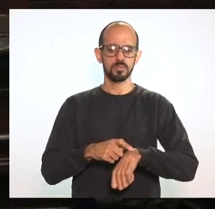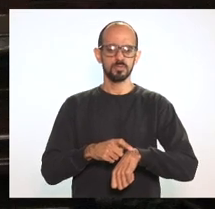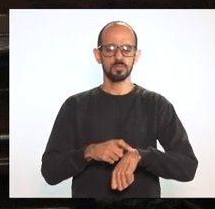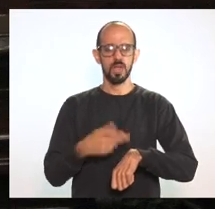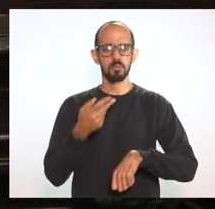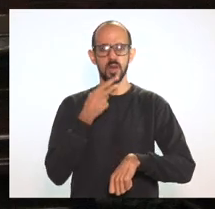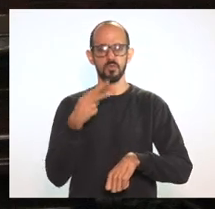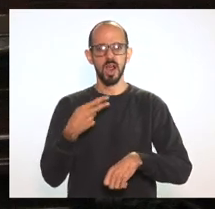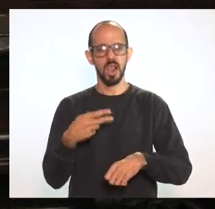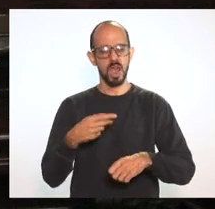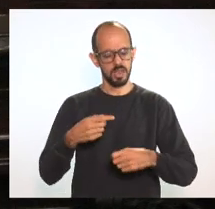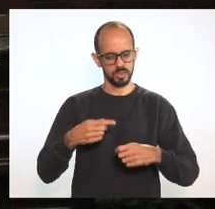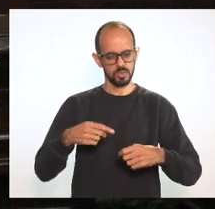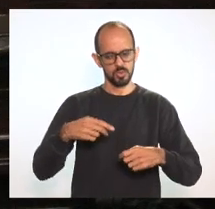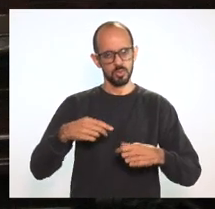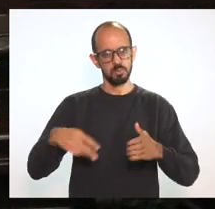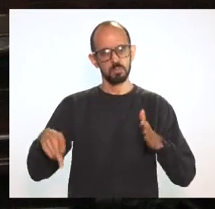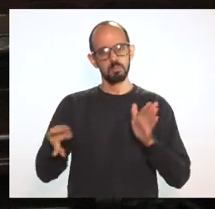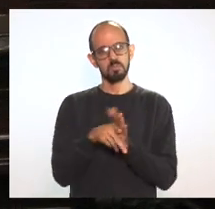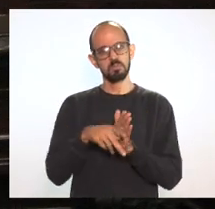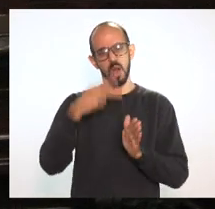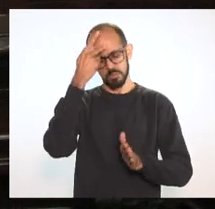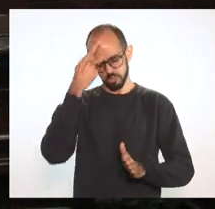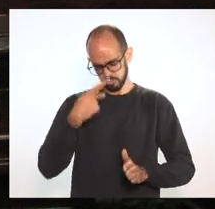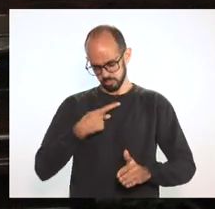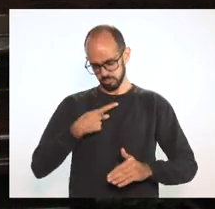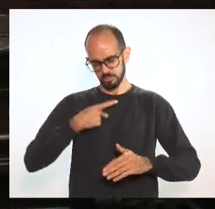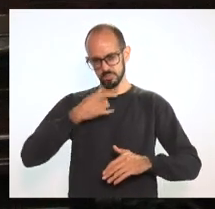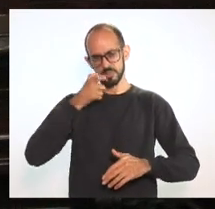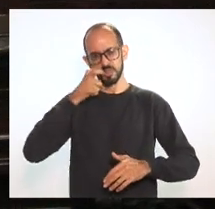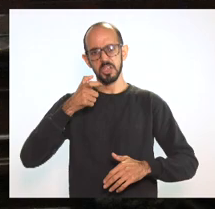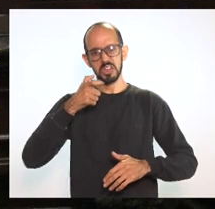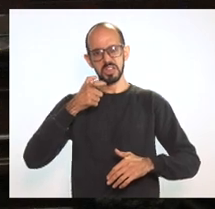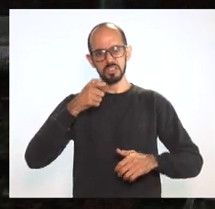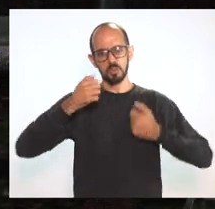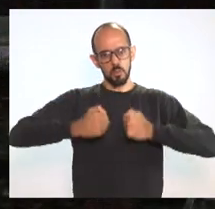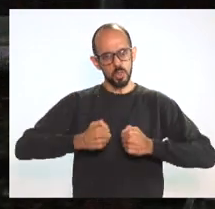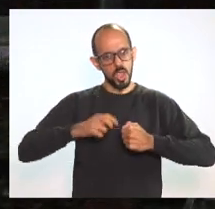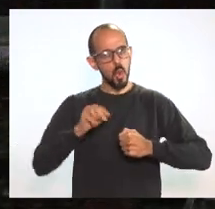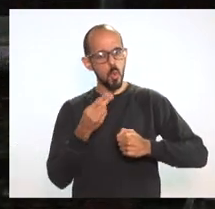para defender interesse próprio, o interesse do poder e do dinheiro. Sem mais, presidente.